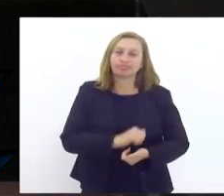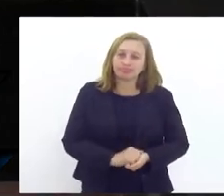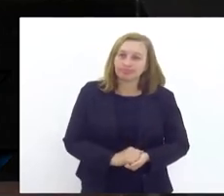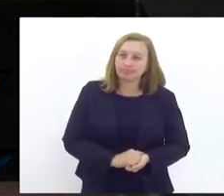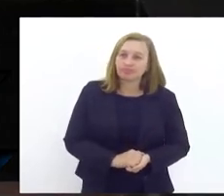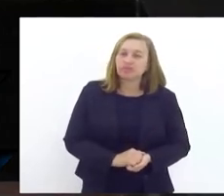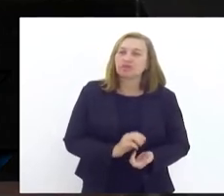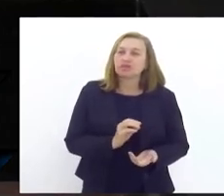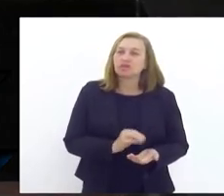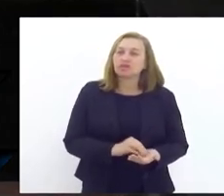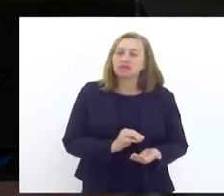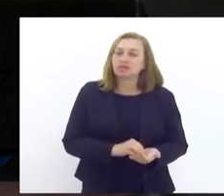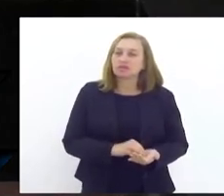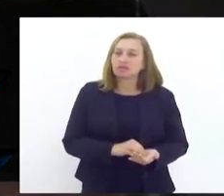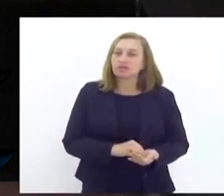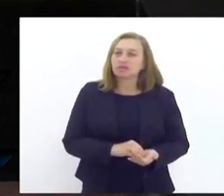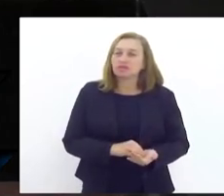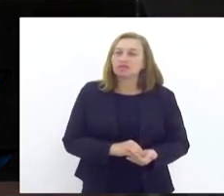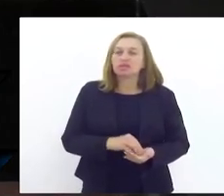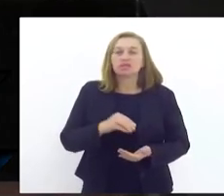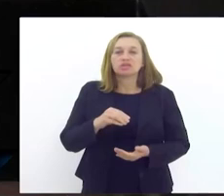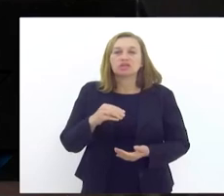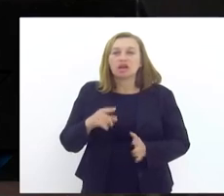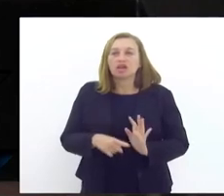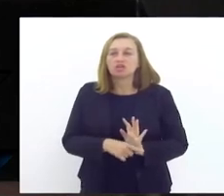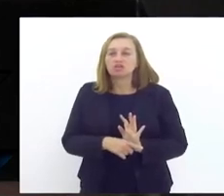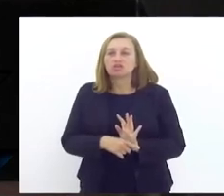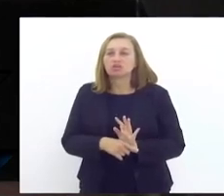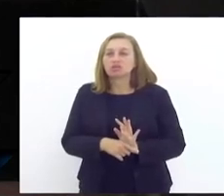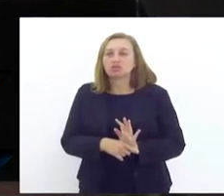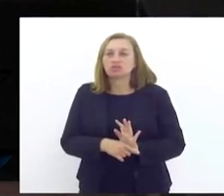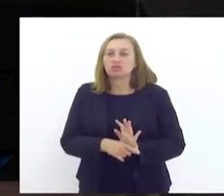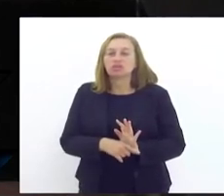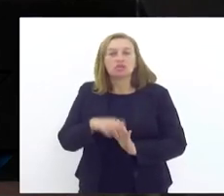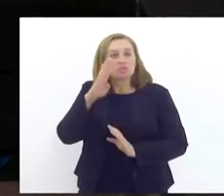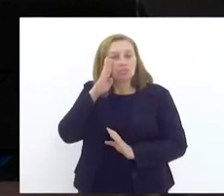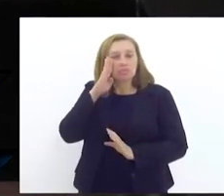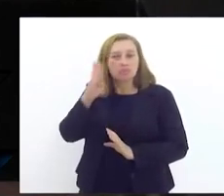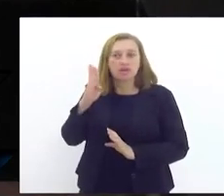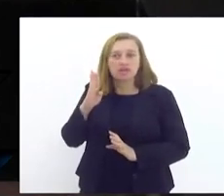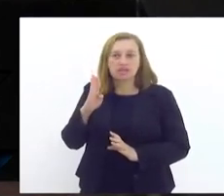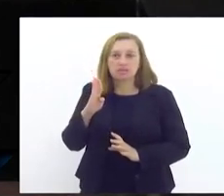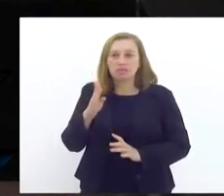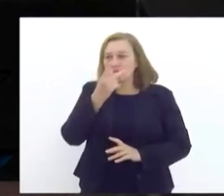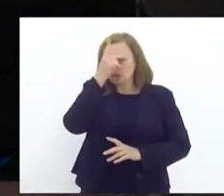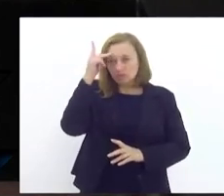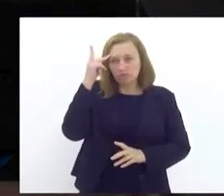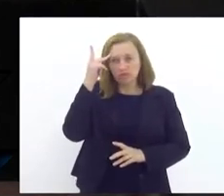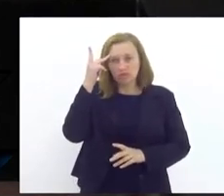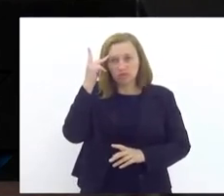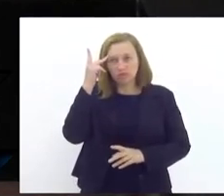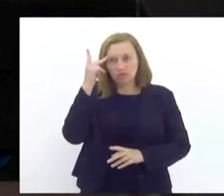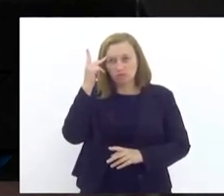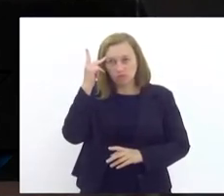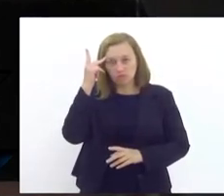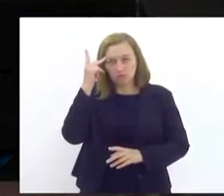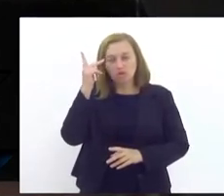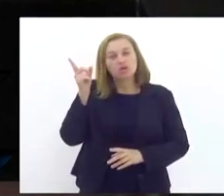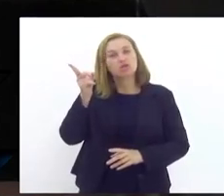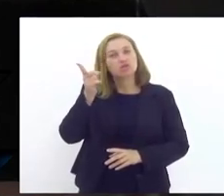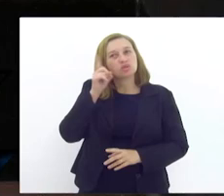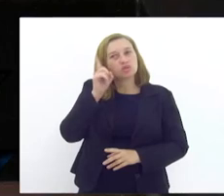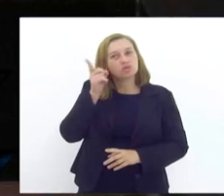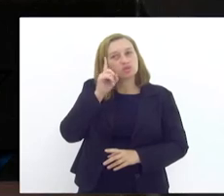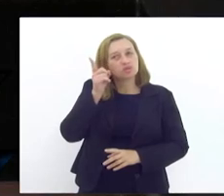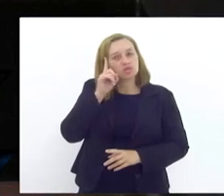por falta de privilegiar e prestigiar e ter como prioridade as pessoas que estão na ponta todos